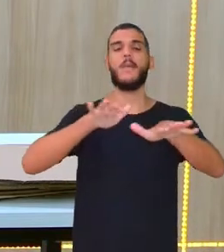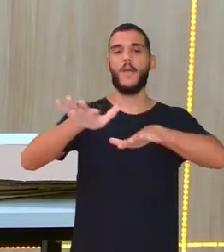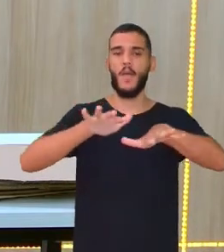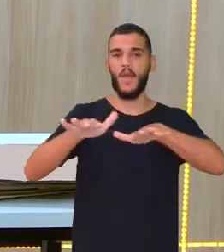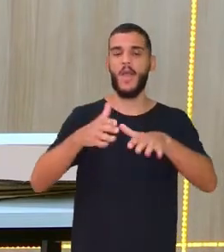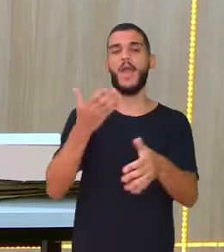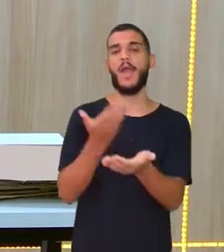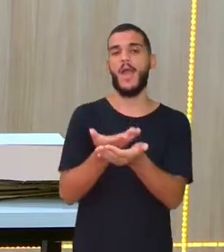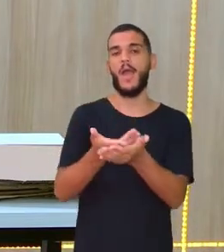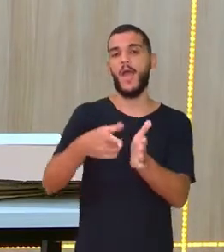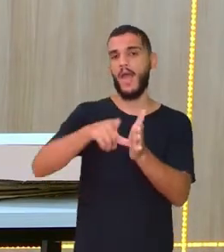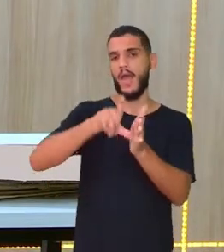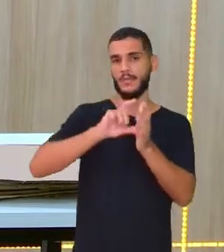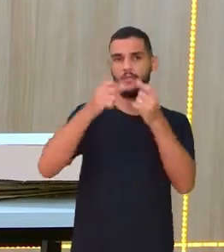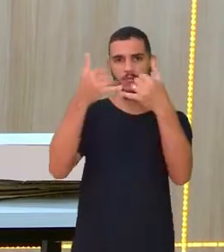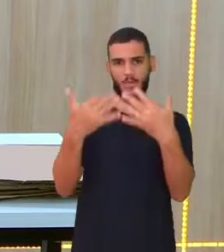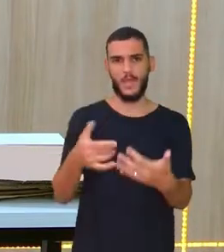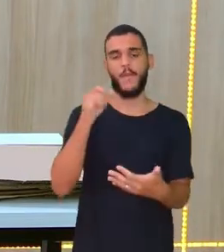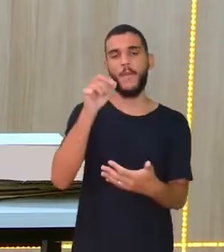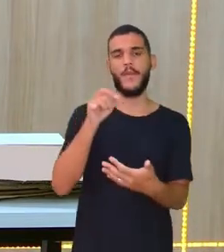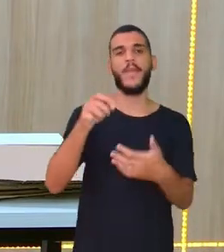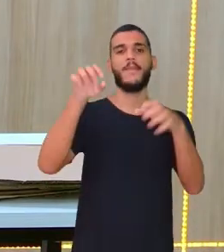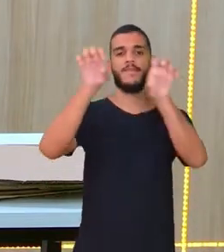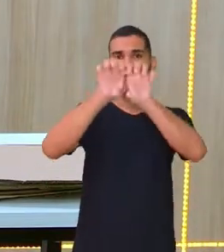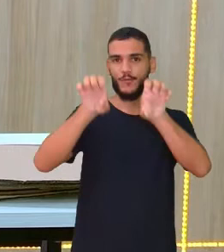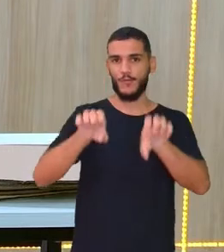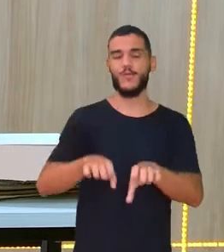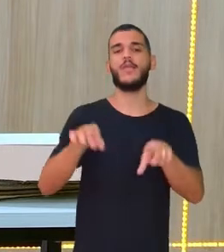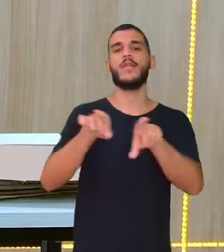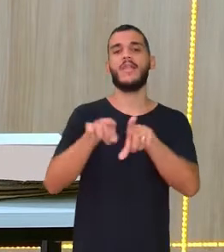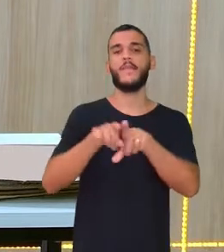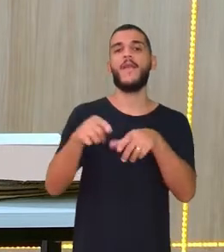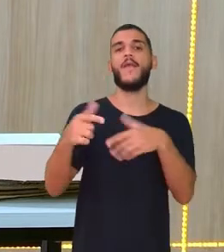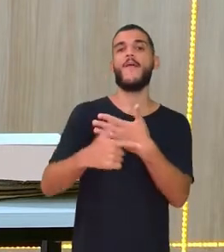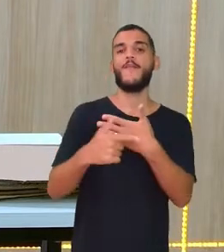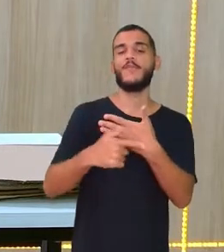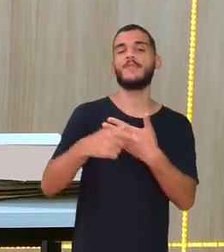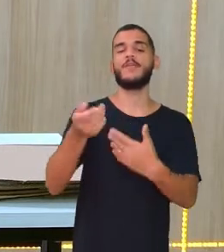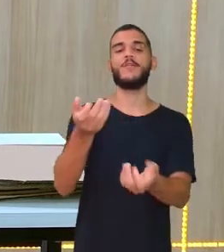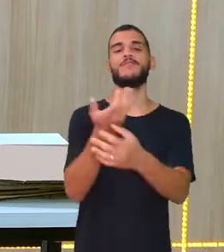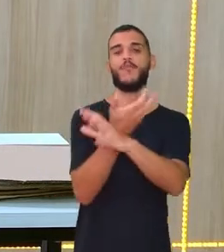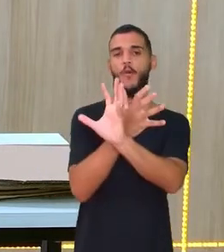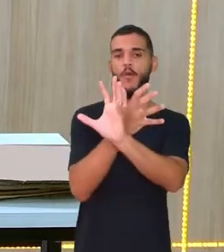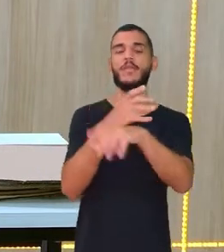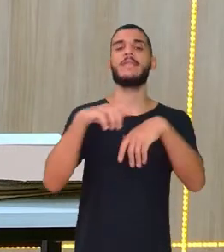nós conversamos a respeito das estruturas e funções dos ossos, onde nós vimos